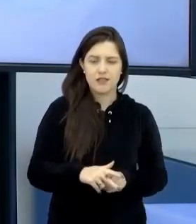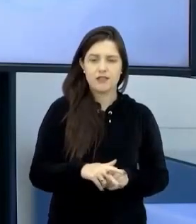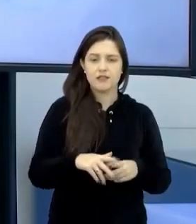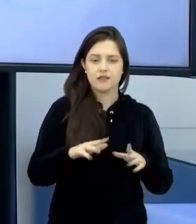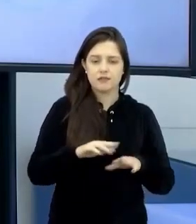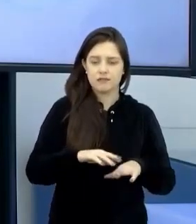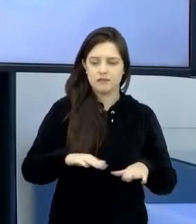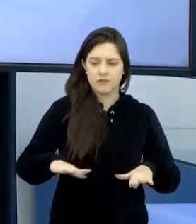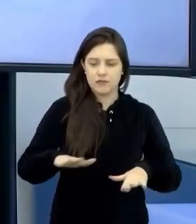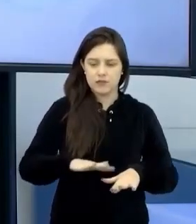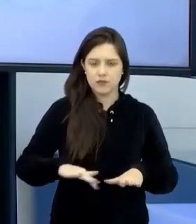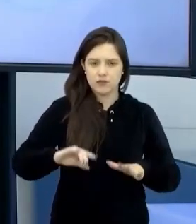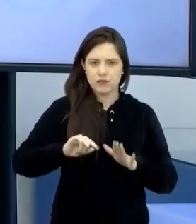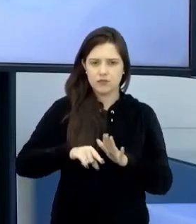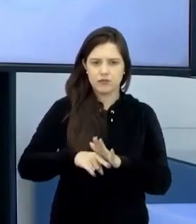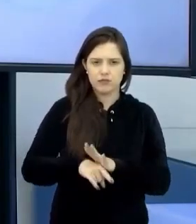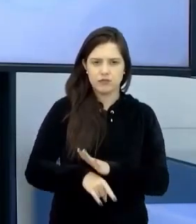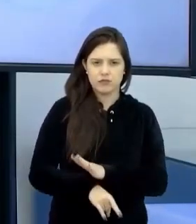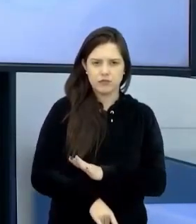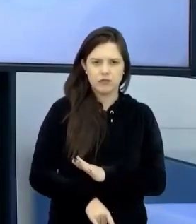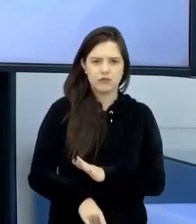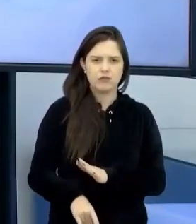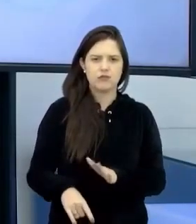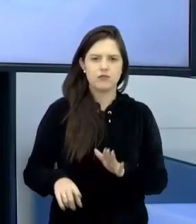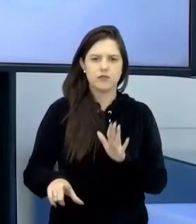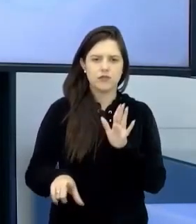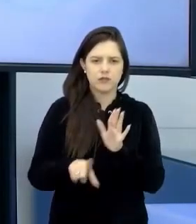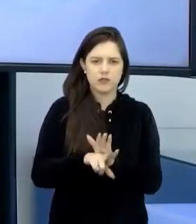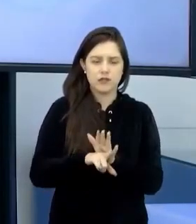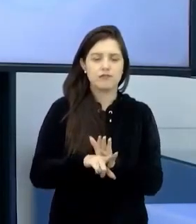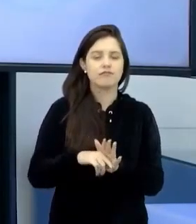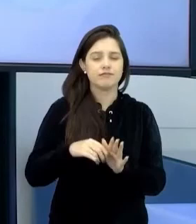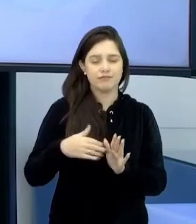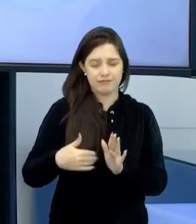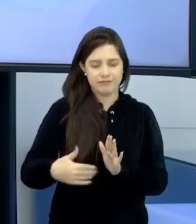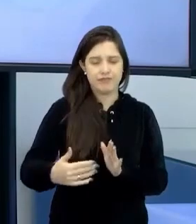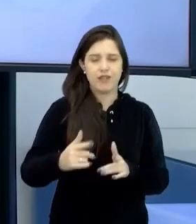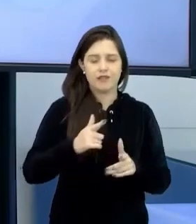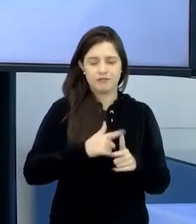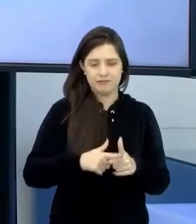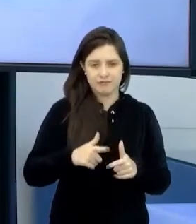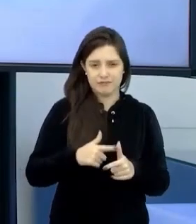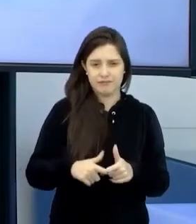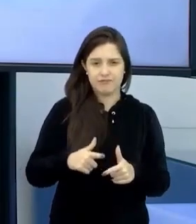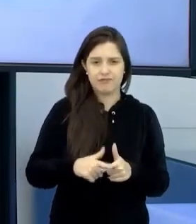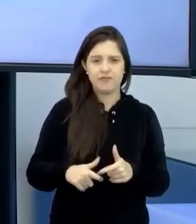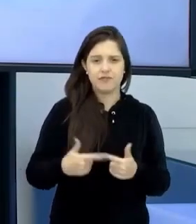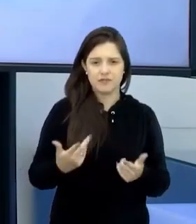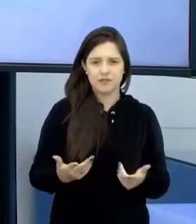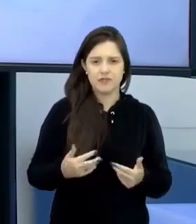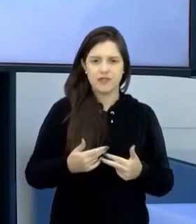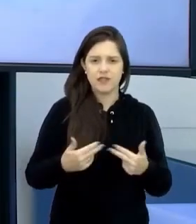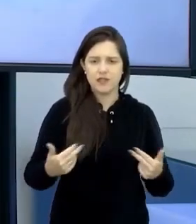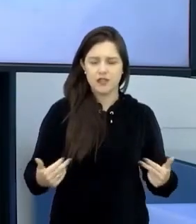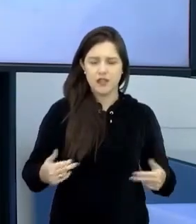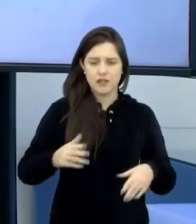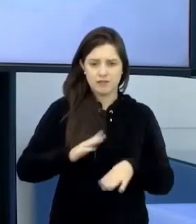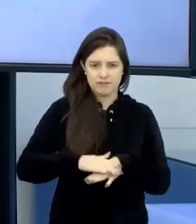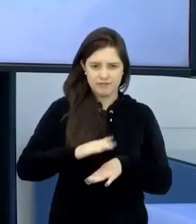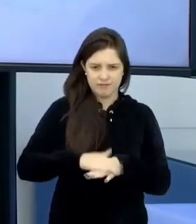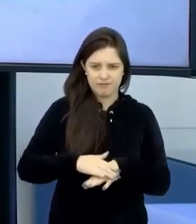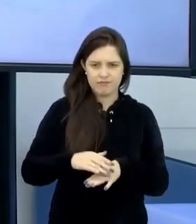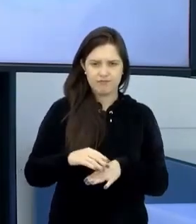serem seguidas corretamente, e isso tem causado problemas ambientais, porque se você fura um poço de qualquer maneira, você está abrindo,